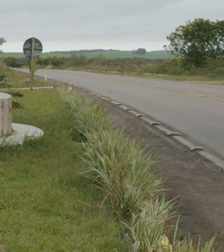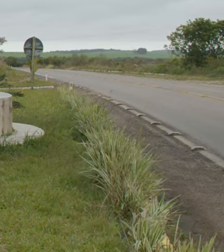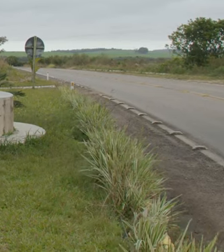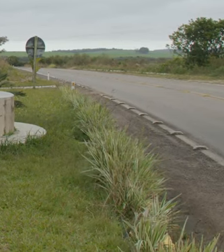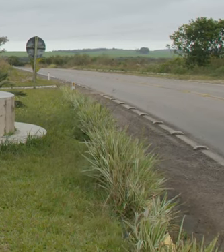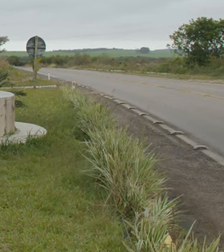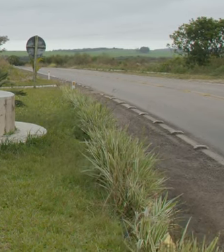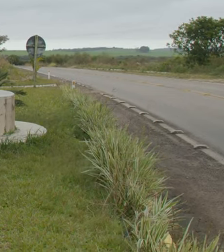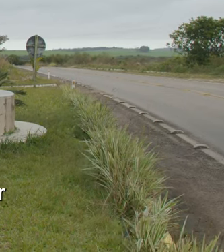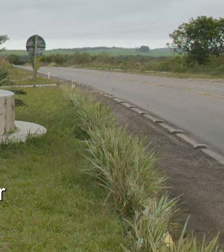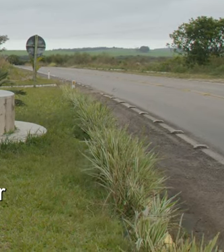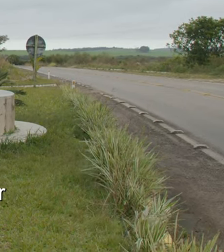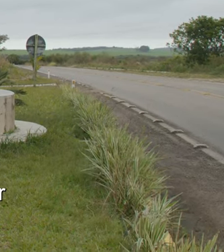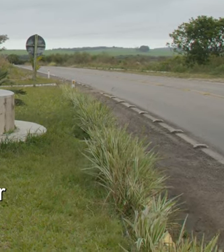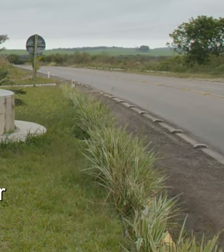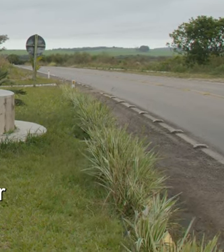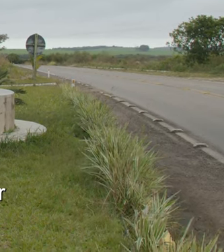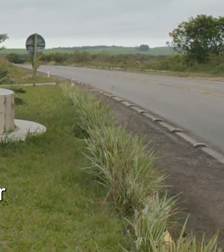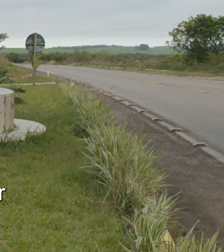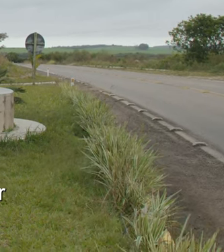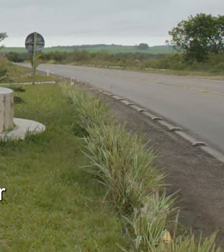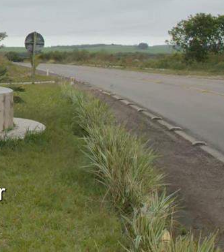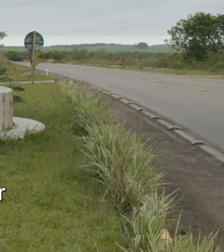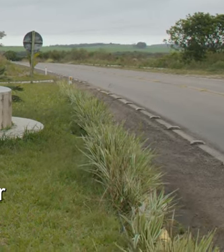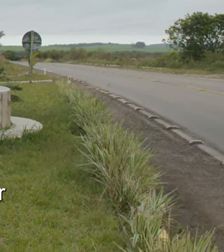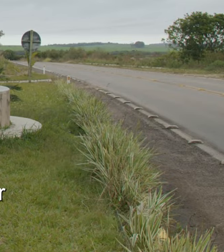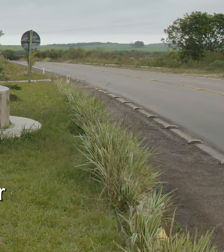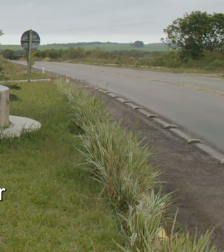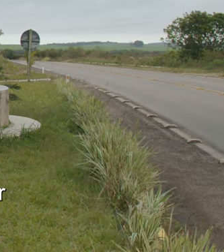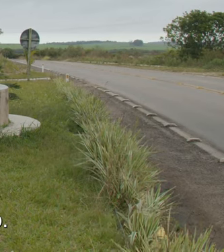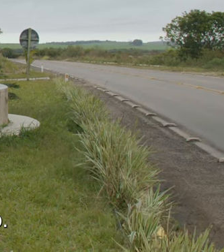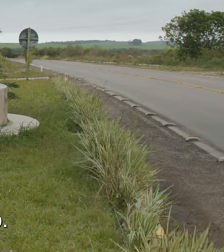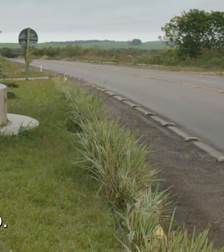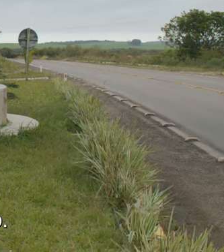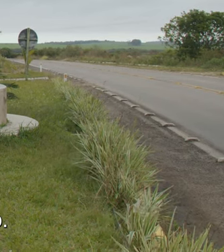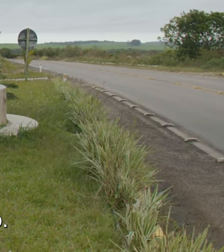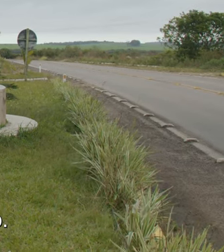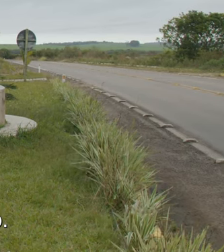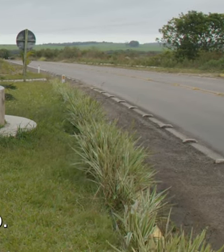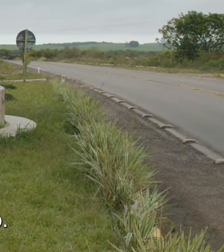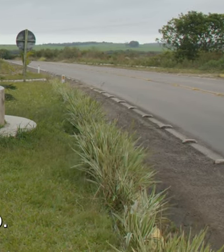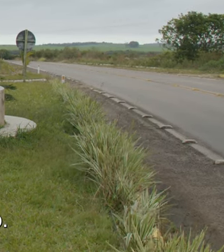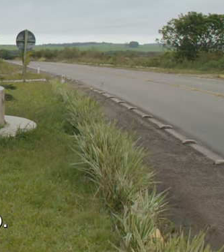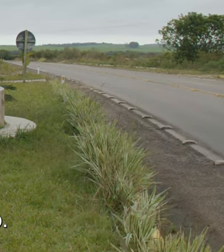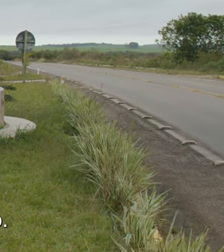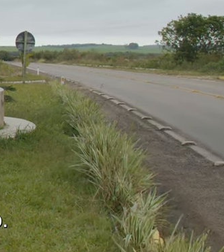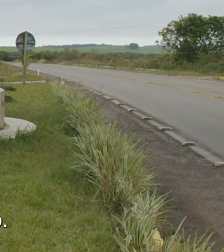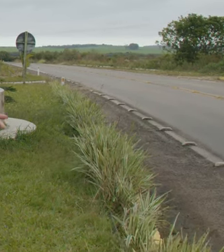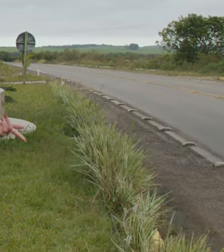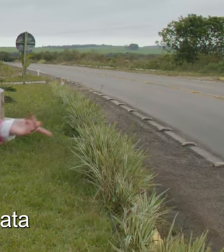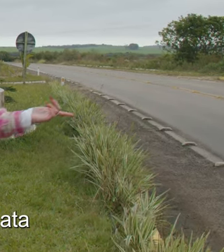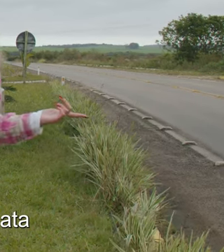200 milhões de anos é um lugar chave para compreender a evolução da sociedade no Rio Grande do Sul e a história do mundo